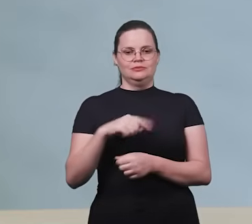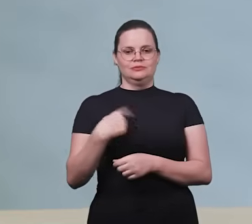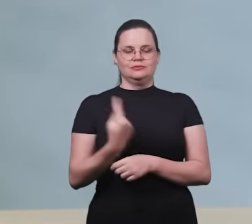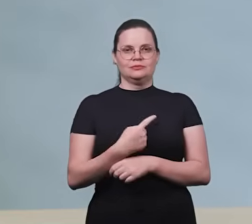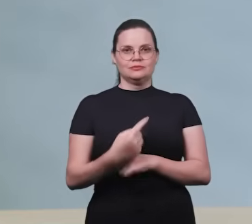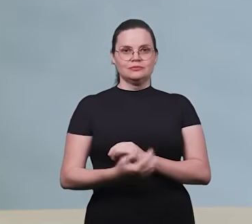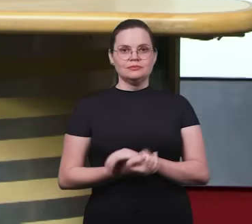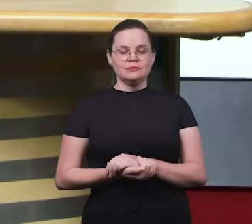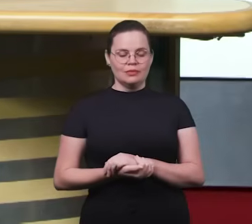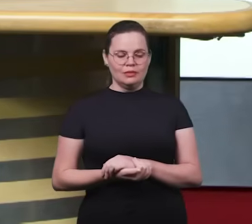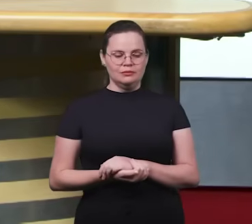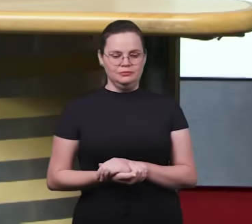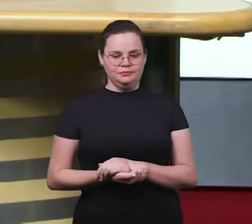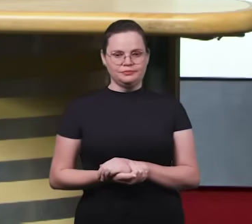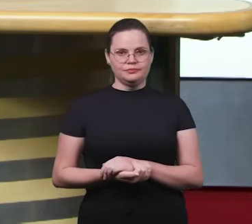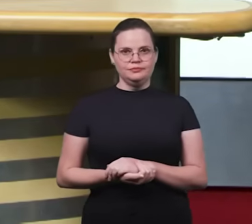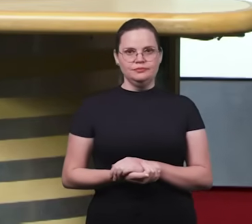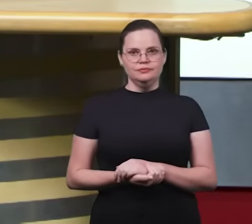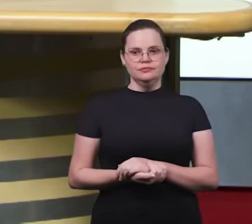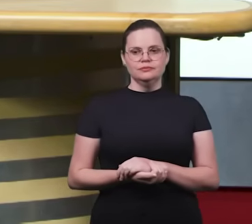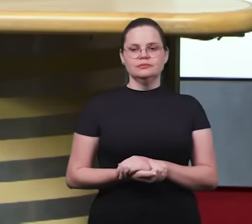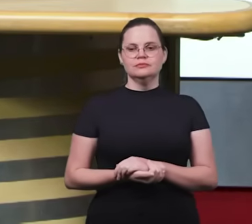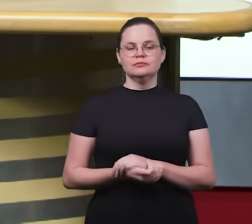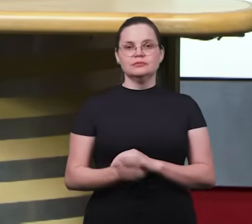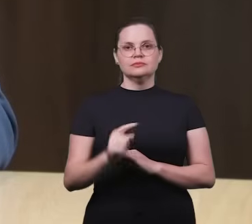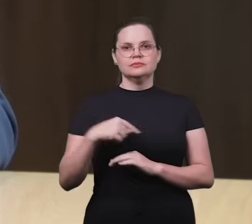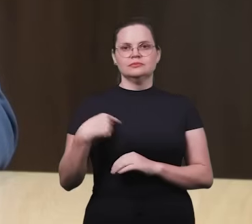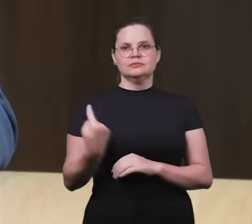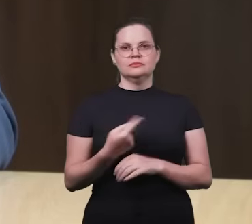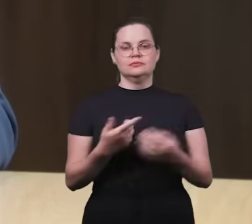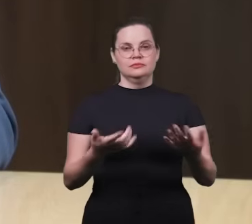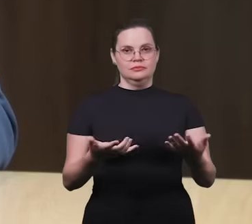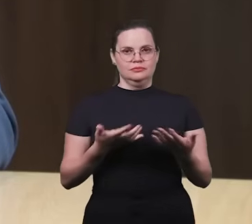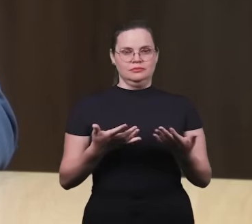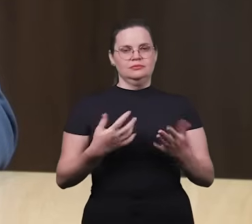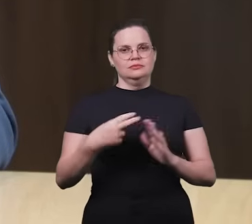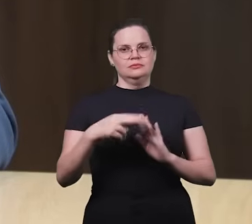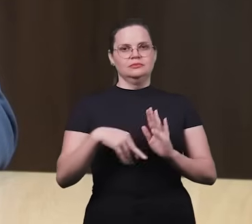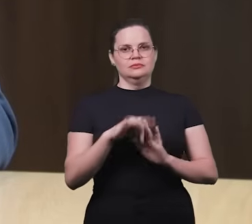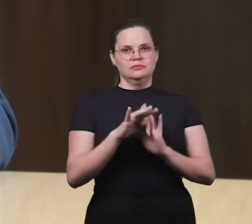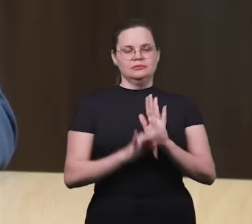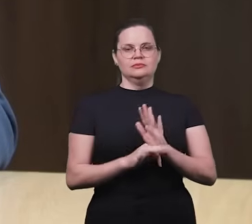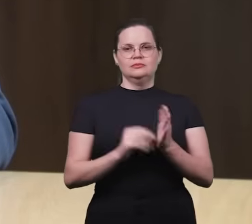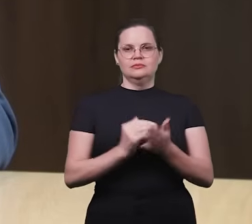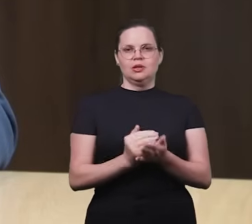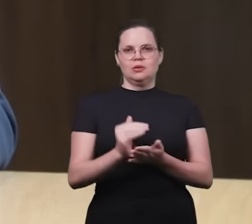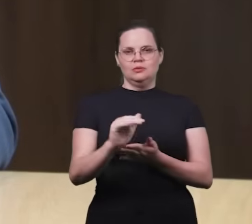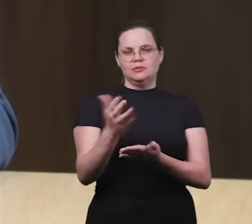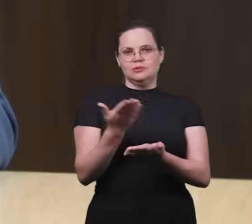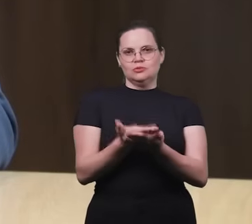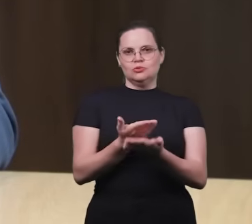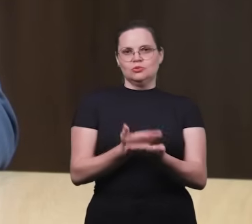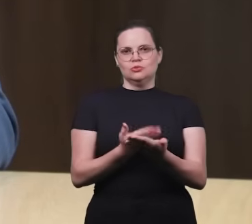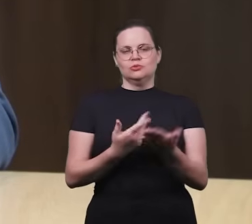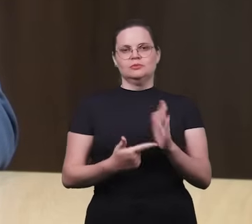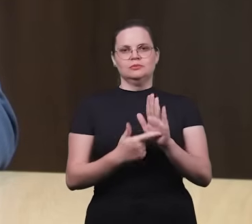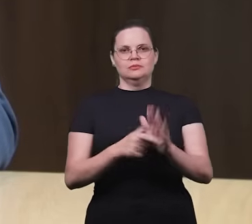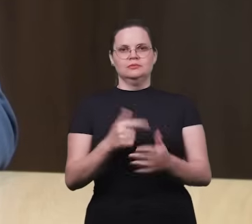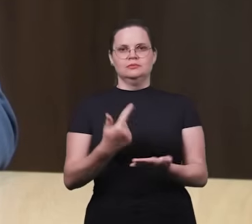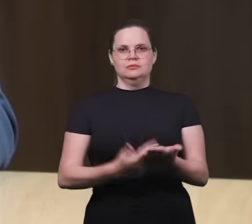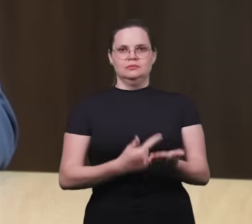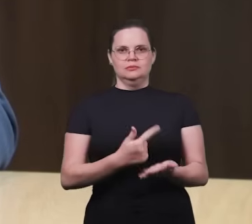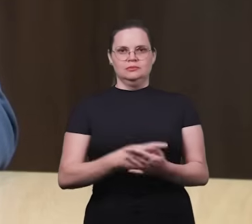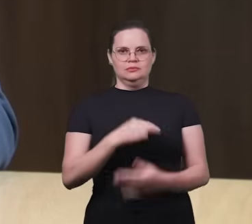conectados conosco. Nós gostaríamos de deixar aqui um texto para nortear o nosso estudo, que está